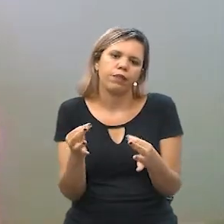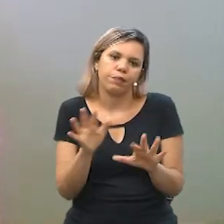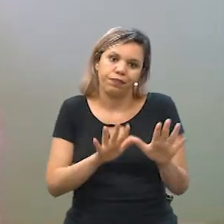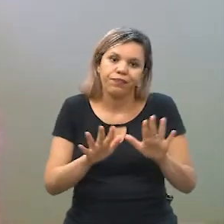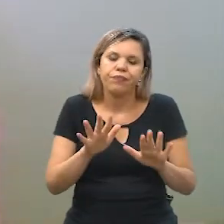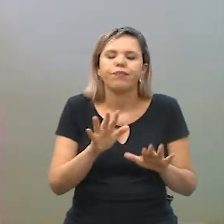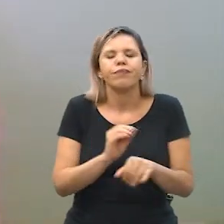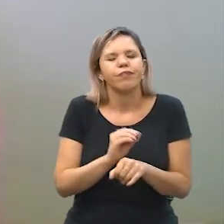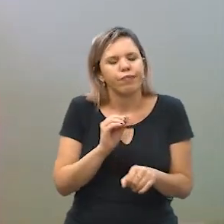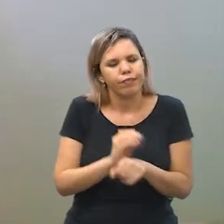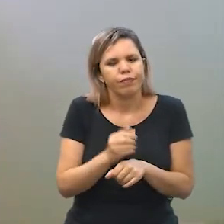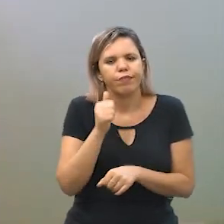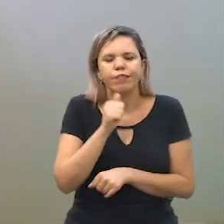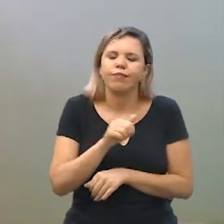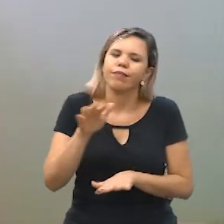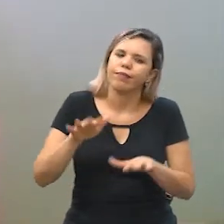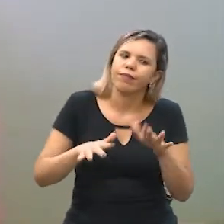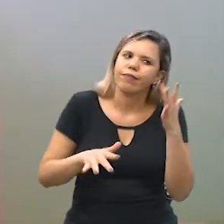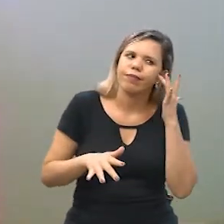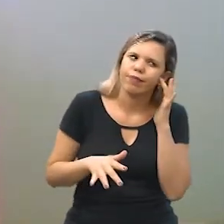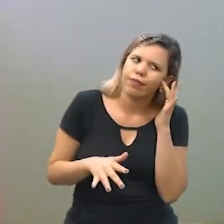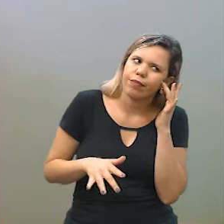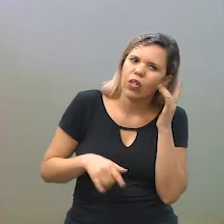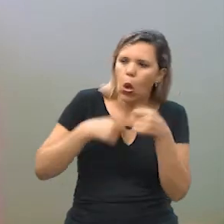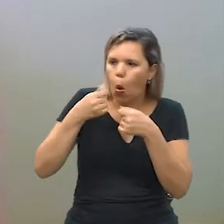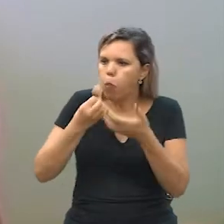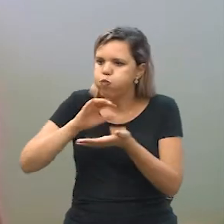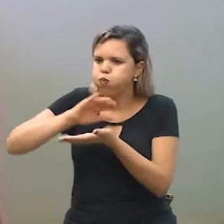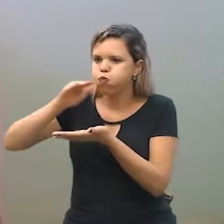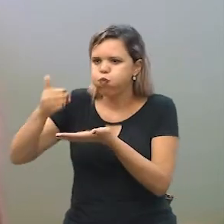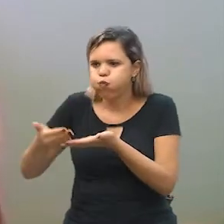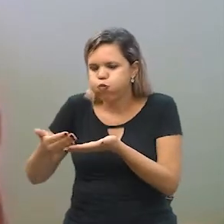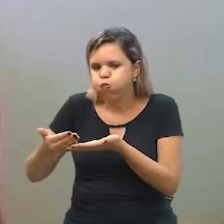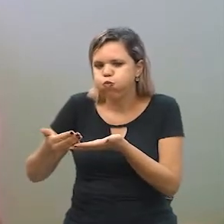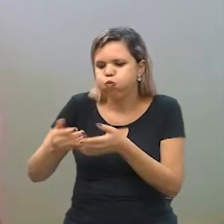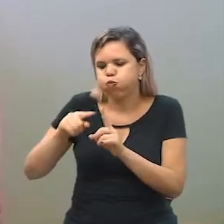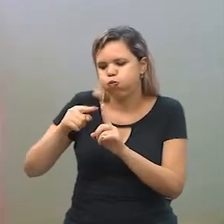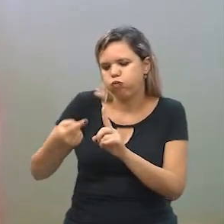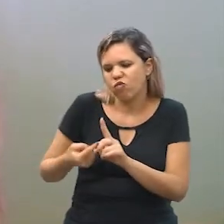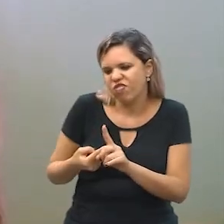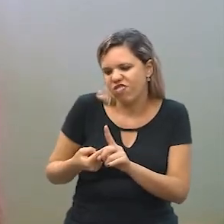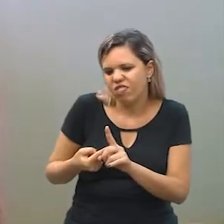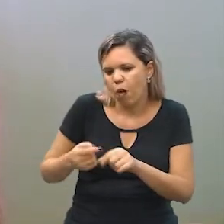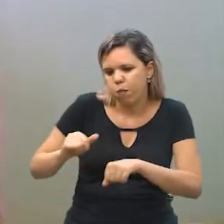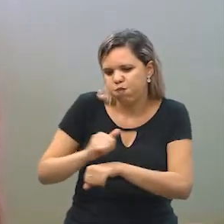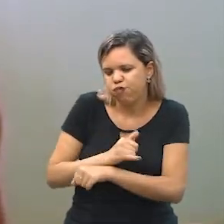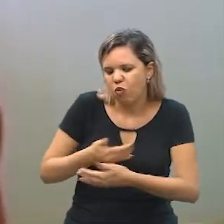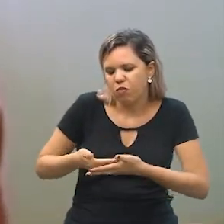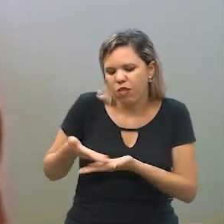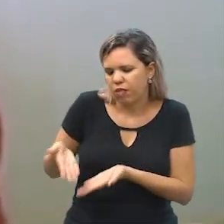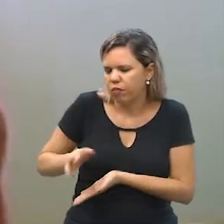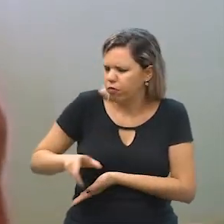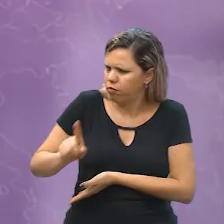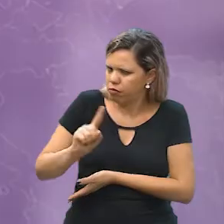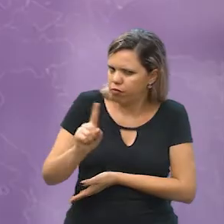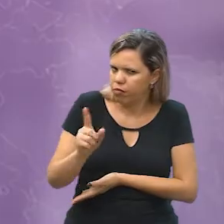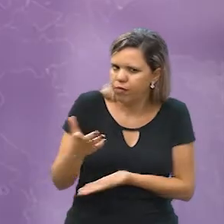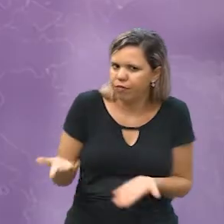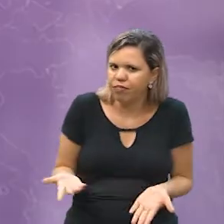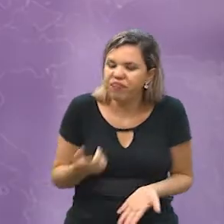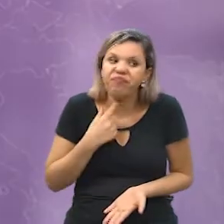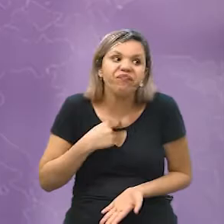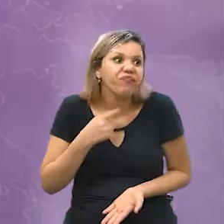né? Então, a mulher às vezes acha que, vou comer bastante porque eu estou grávida, eu vou engordar meu bebê. E não é isso. Tô